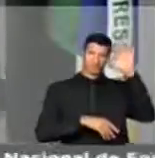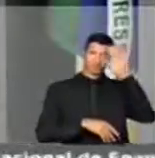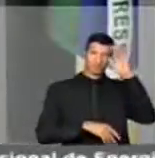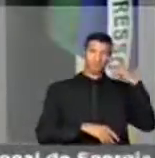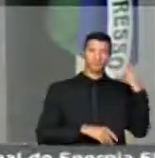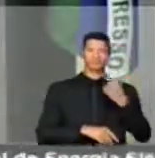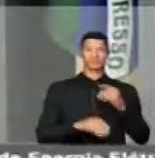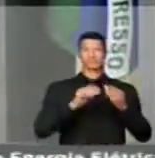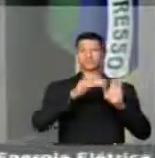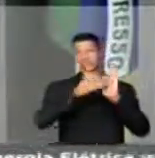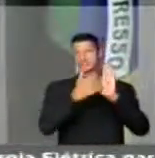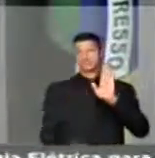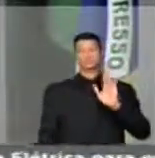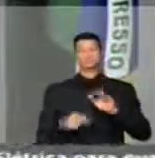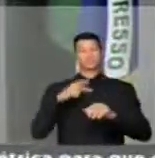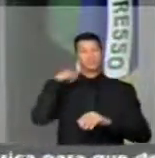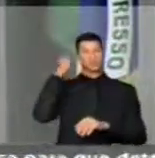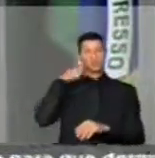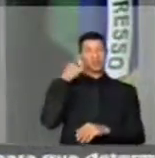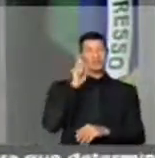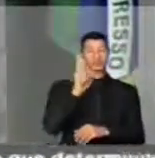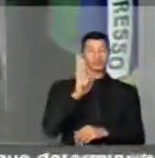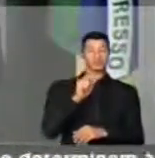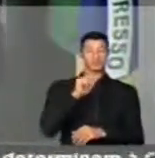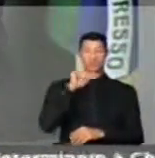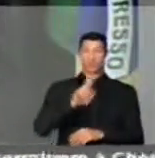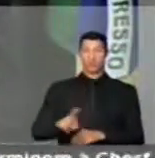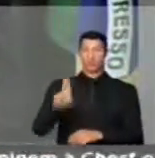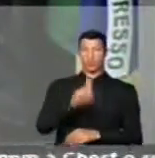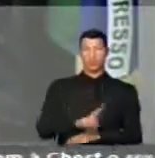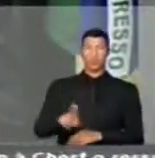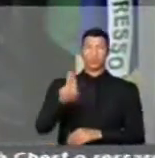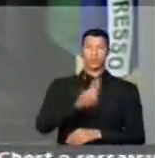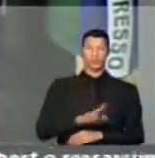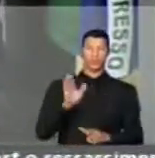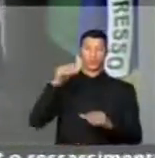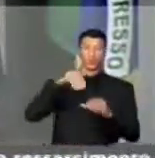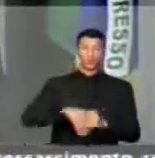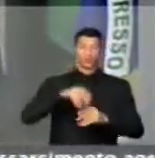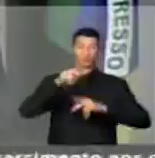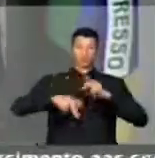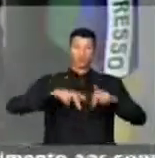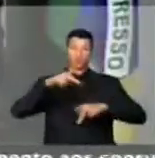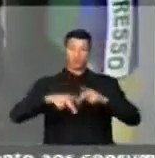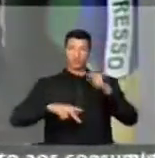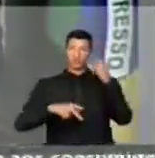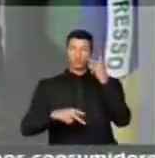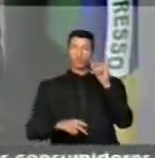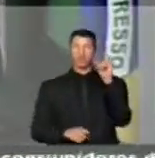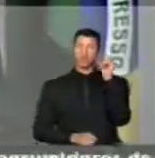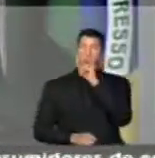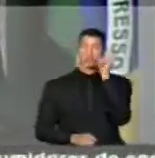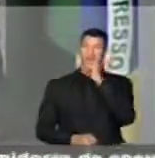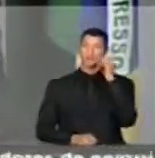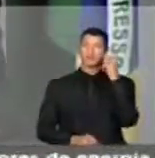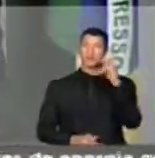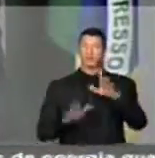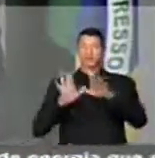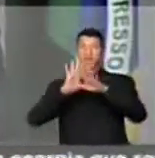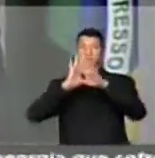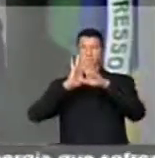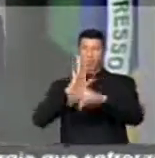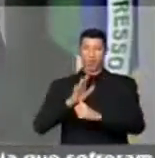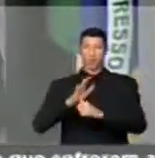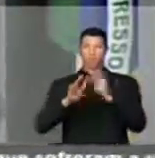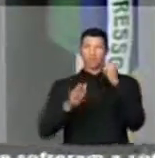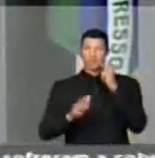estamos tirando do poder o partido que usou o voto popular para mentir, para